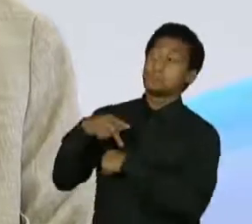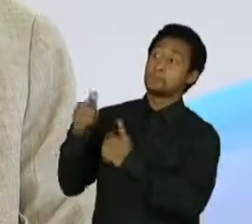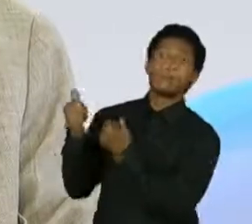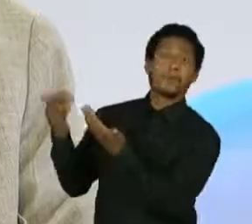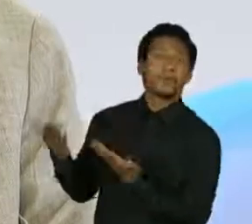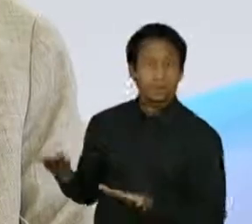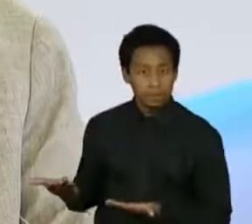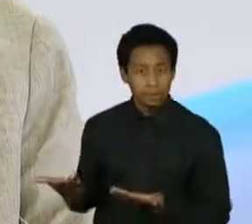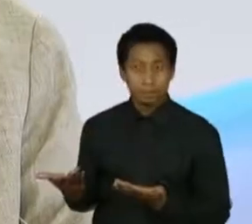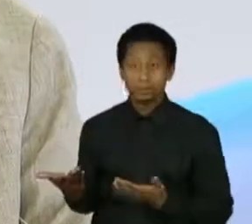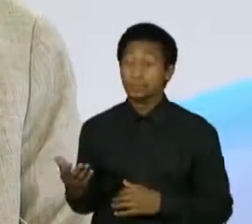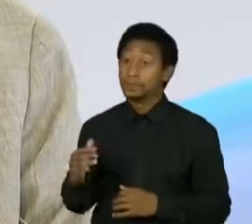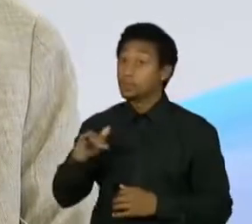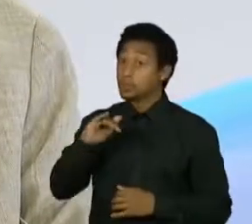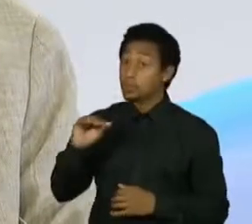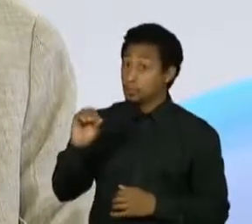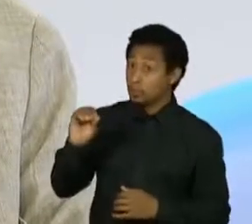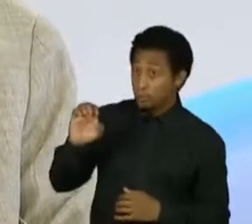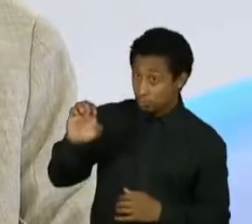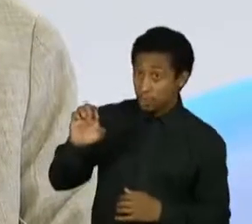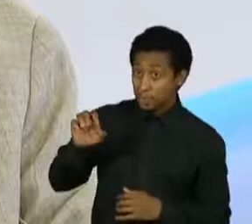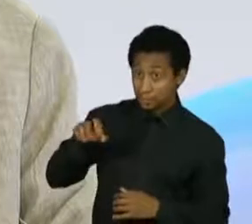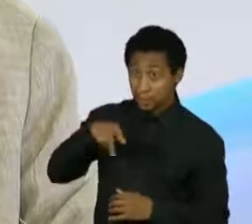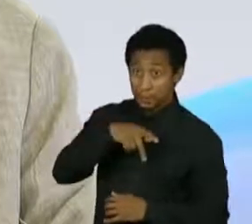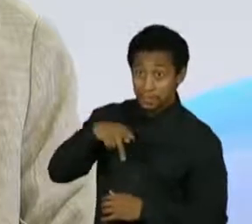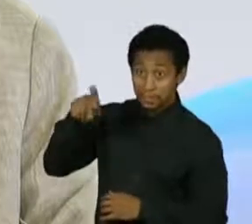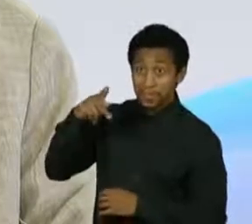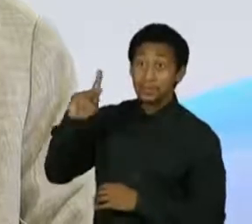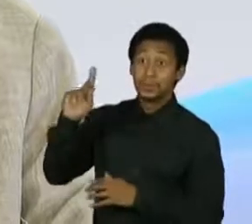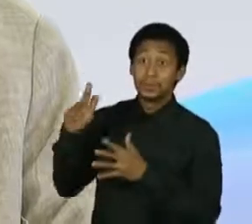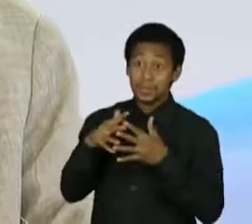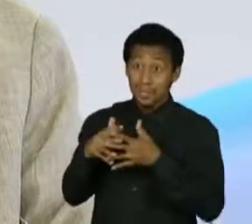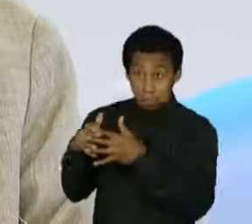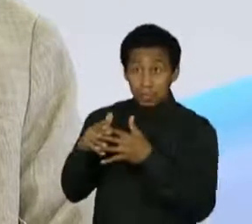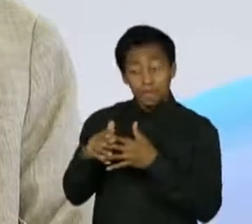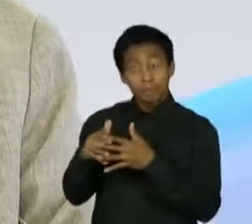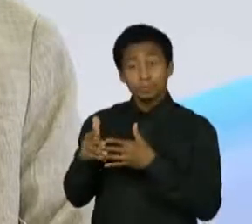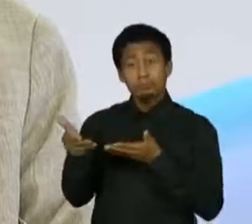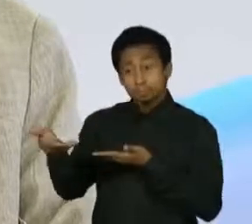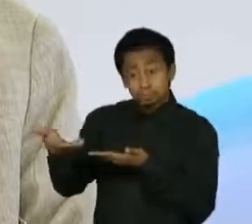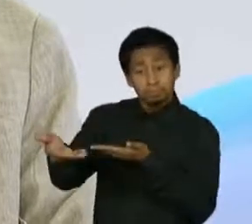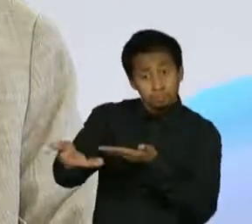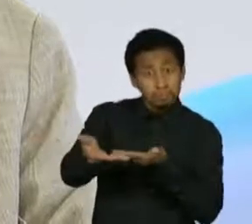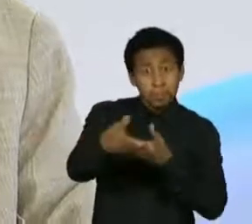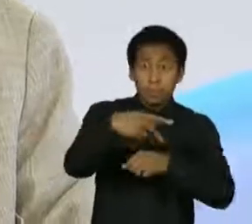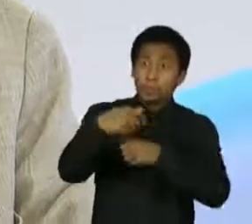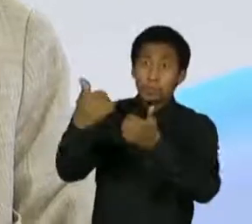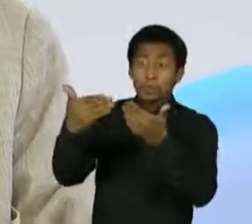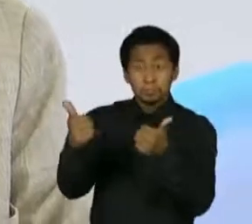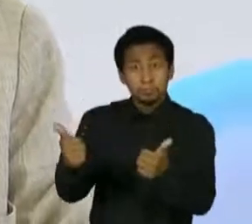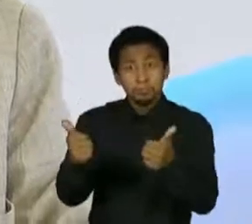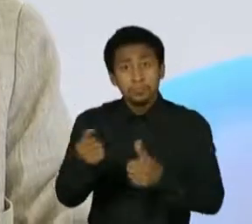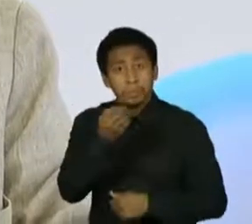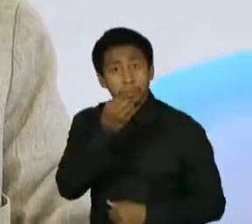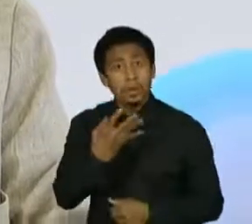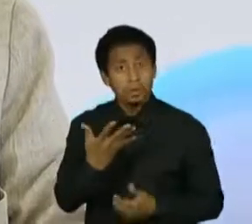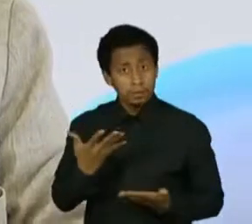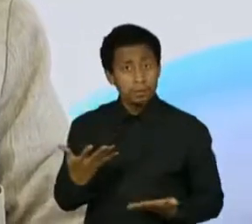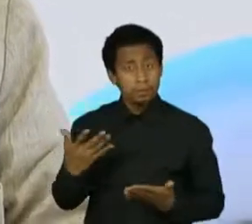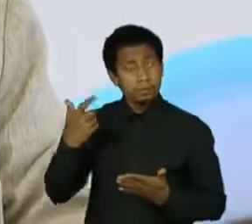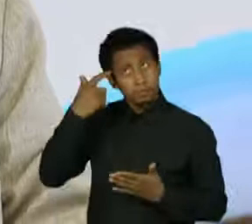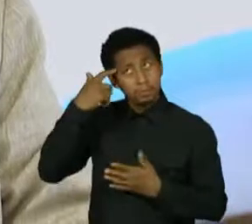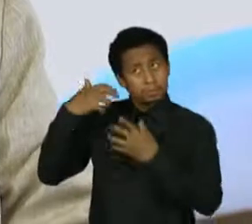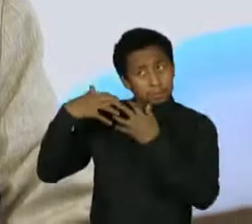que o presidente baile não tem sido feliz com a política externa as ideias deles são boas as